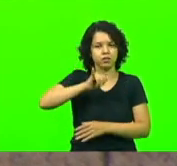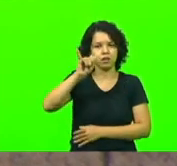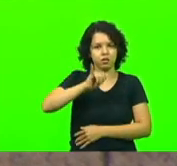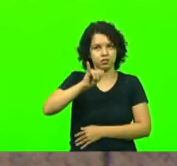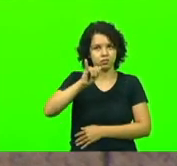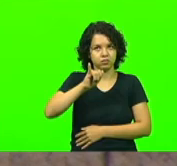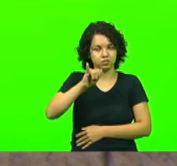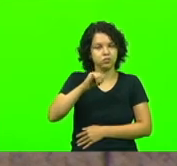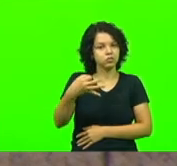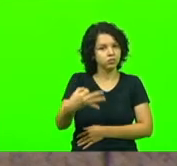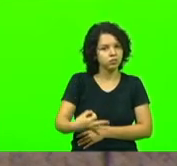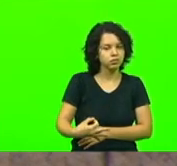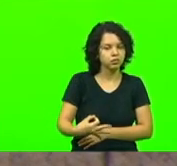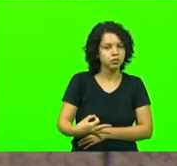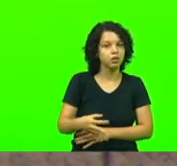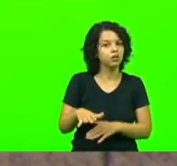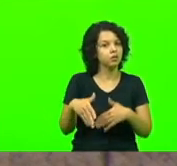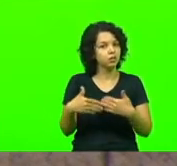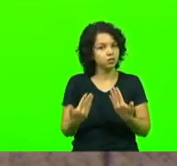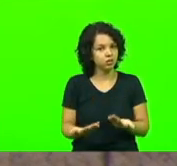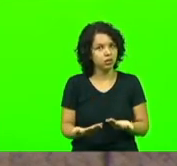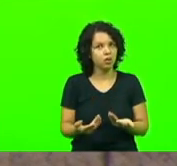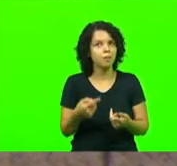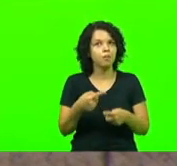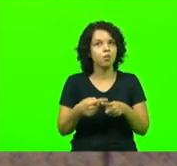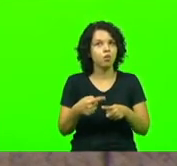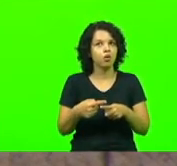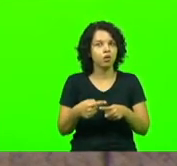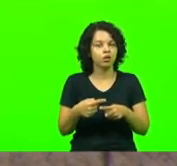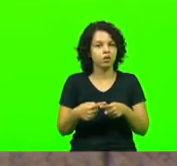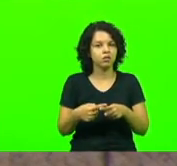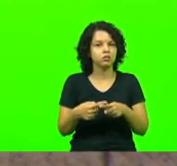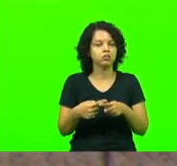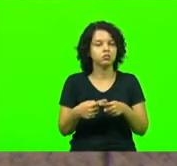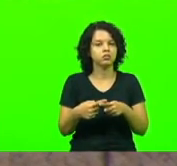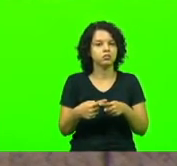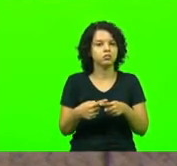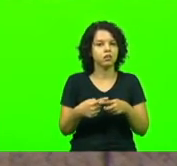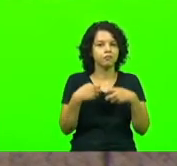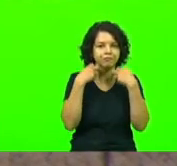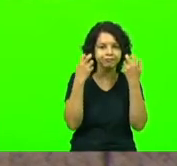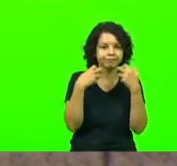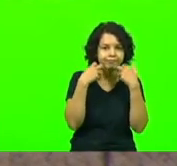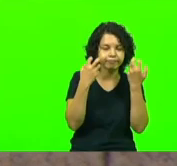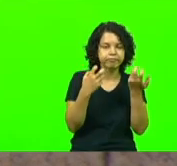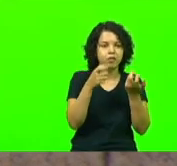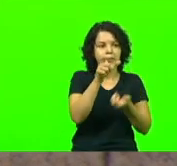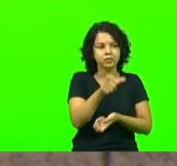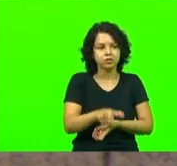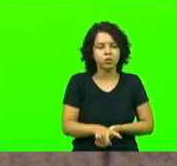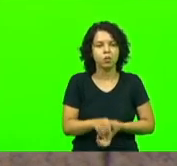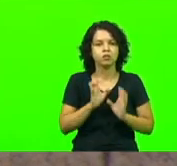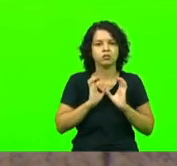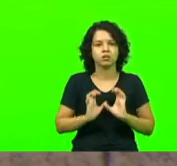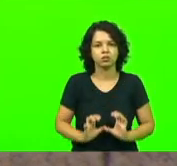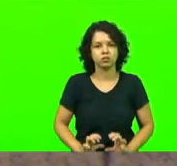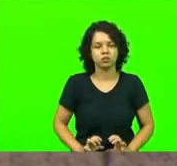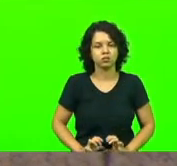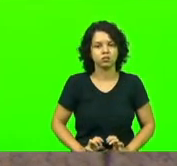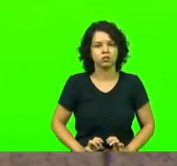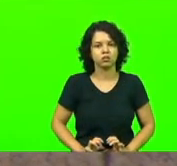Perfeito? Então, por que causar um constrangimento ao cidadão que